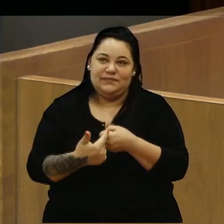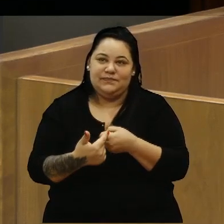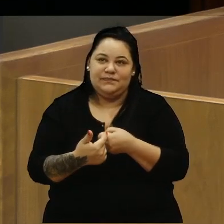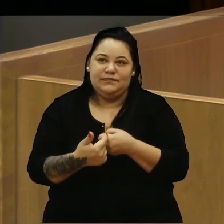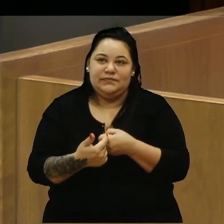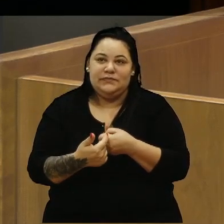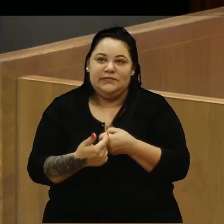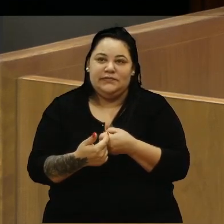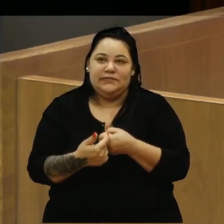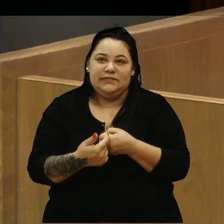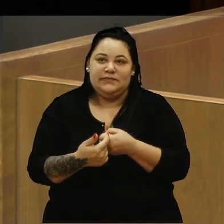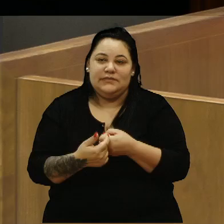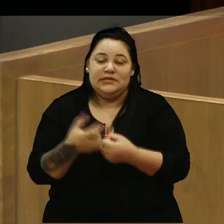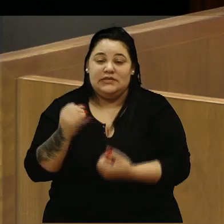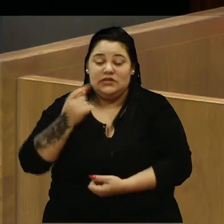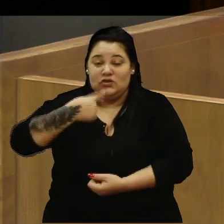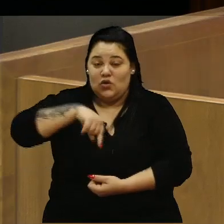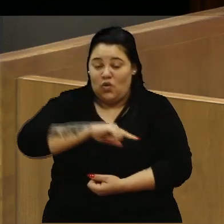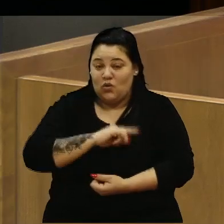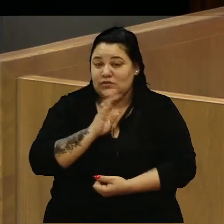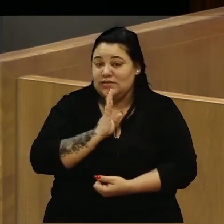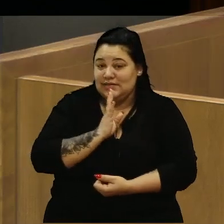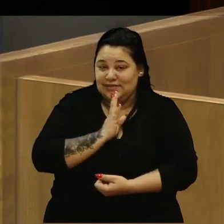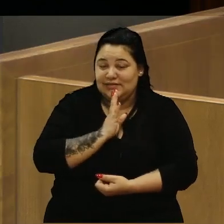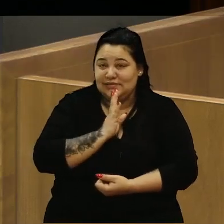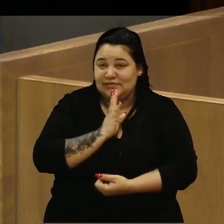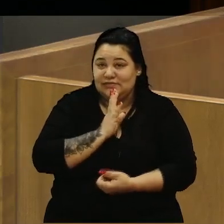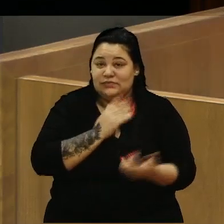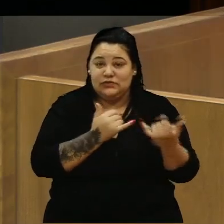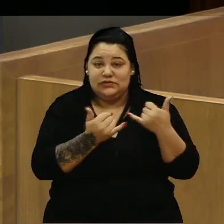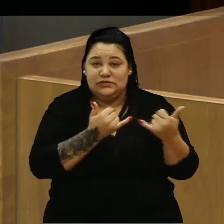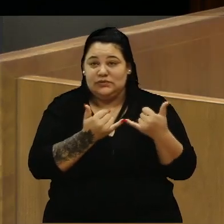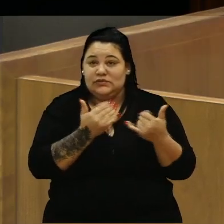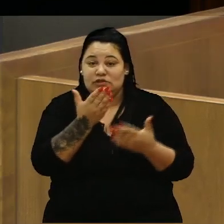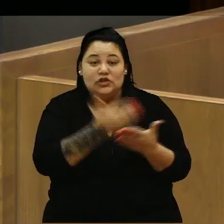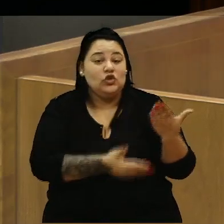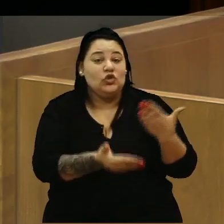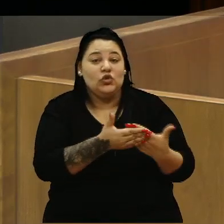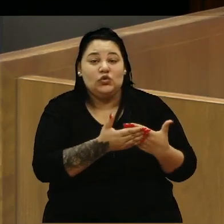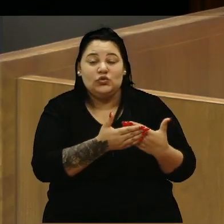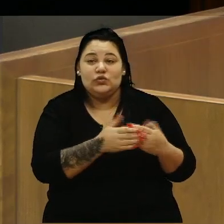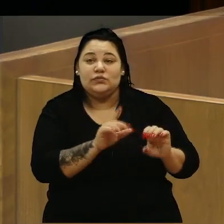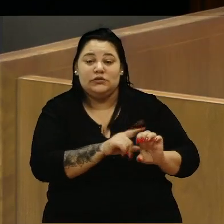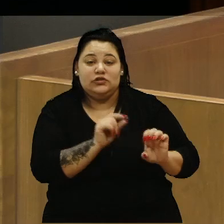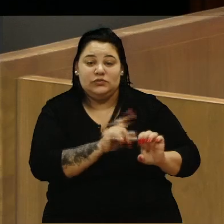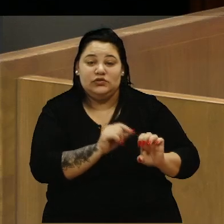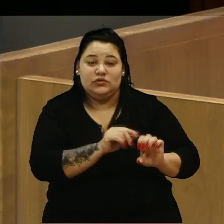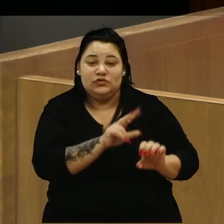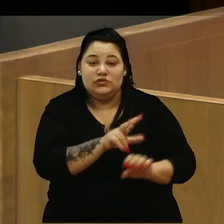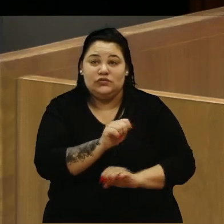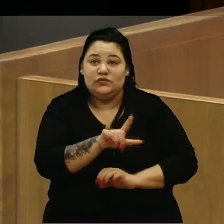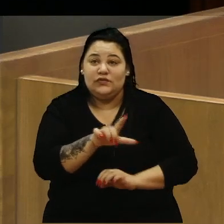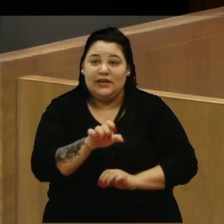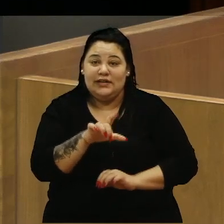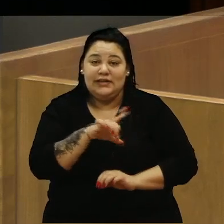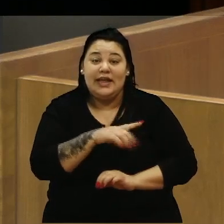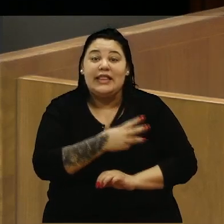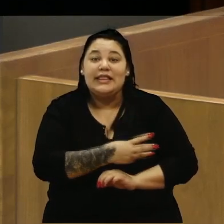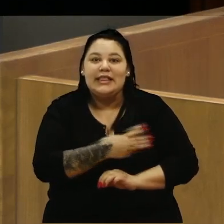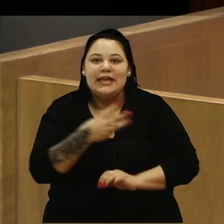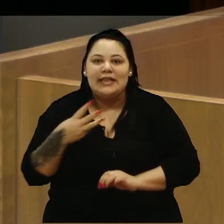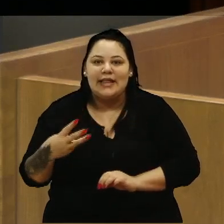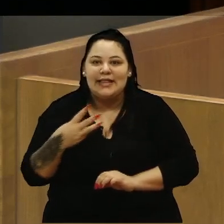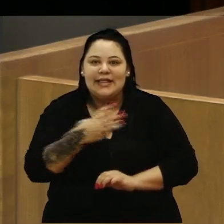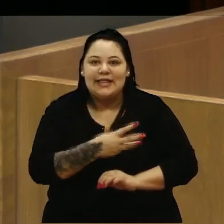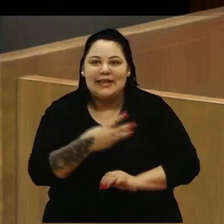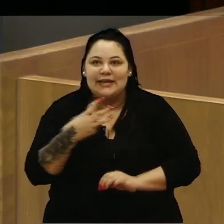a gente quisesse ir para todos os empreendimentos do Vale Trentino, são 33. Então, a